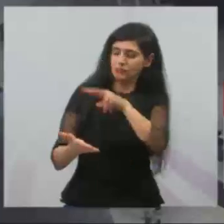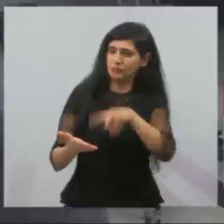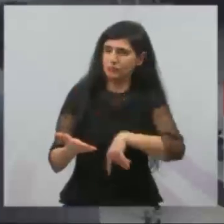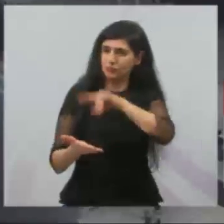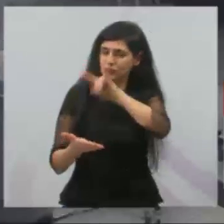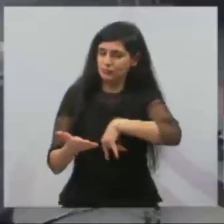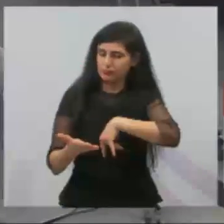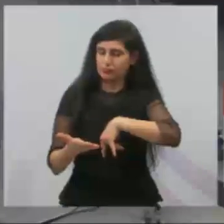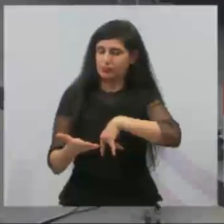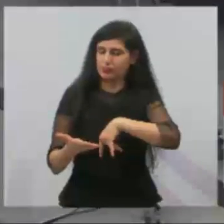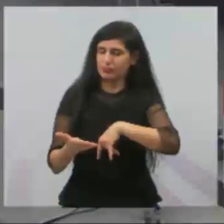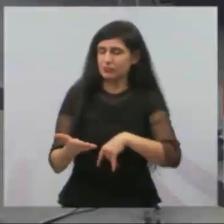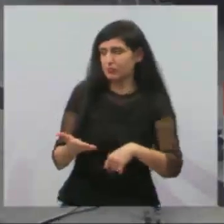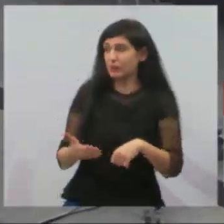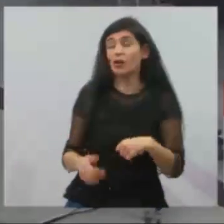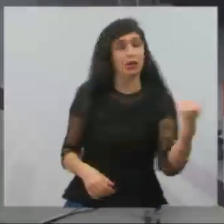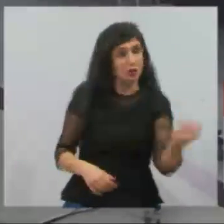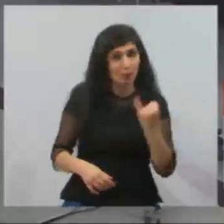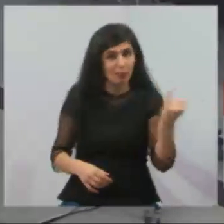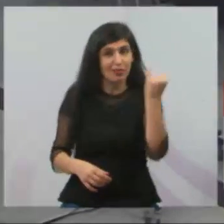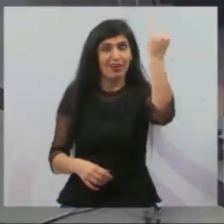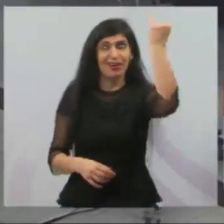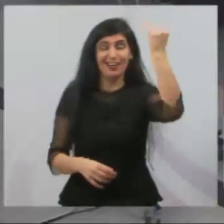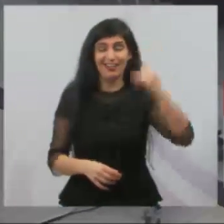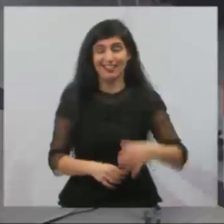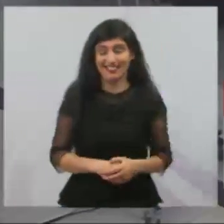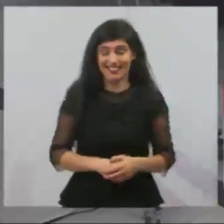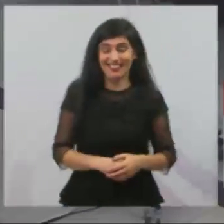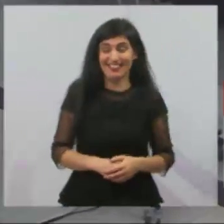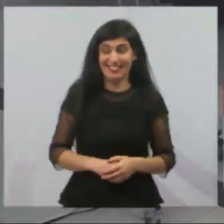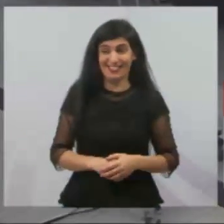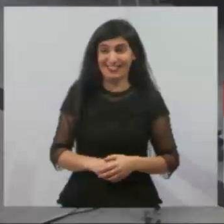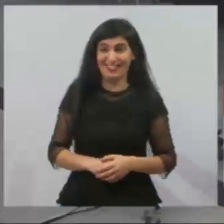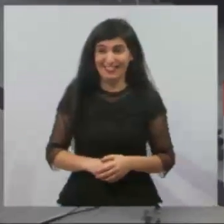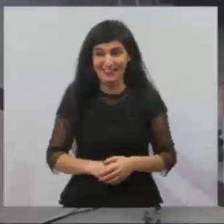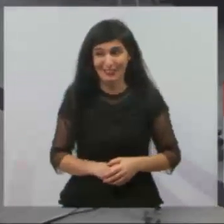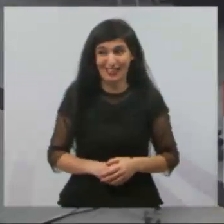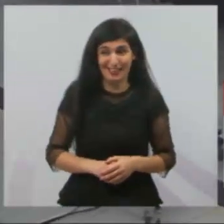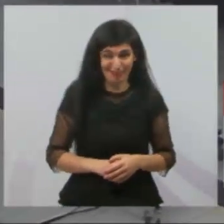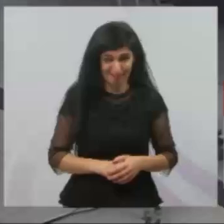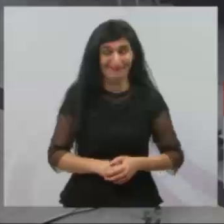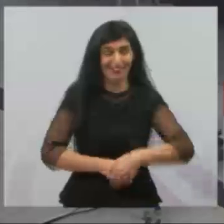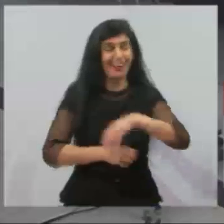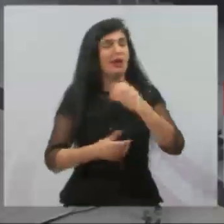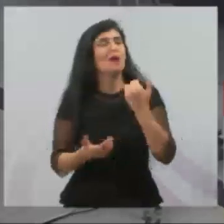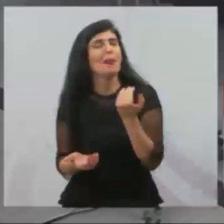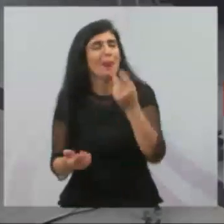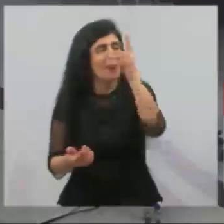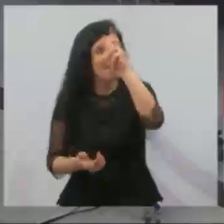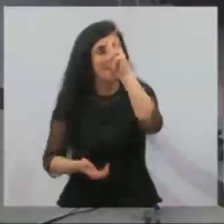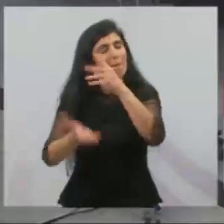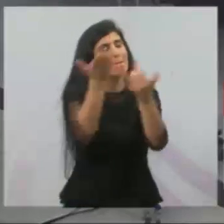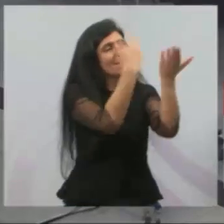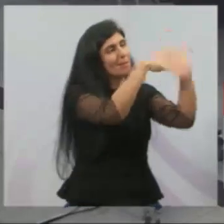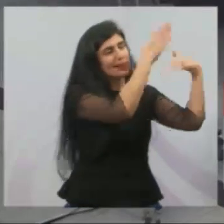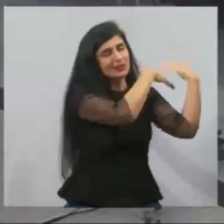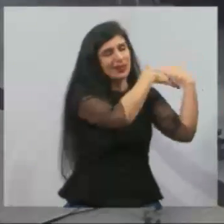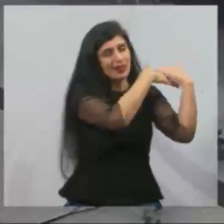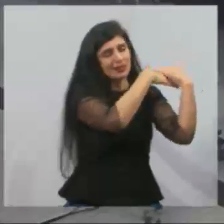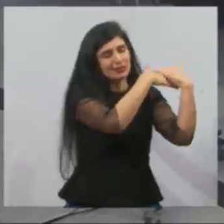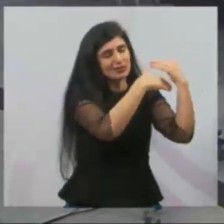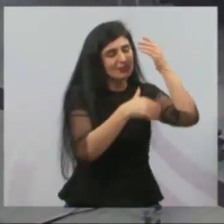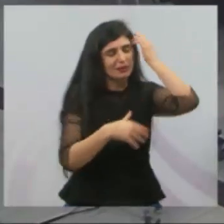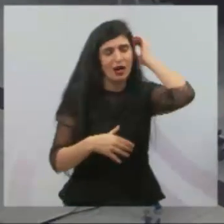posse. E é muito importante, quando a gente for se referir ao passado, não fazer o recorte que